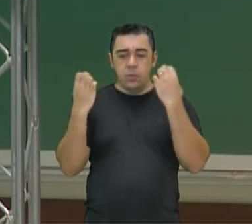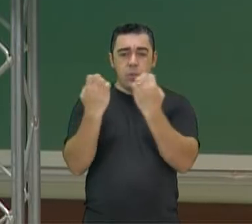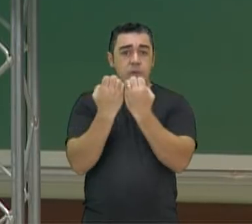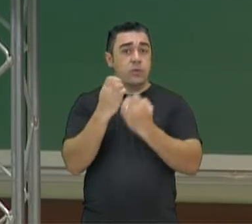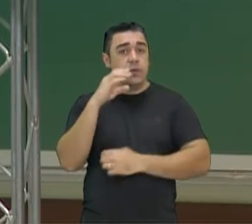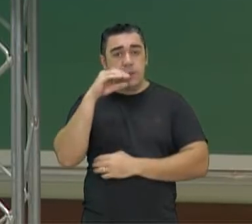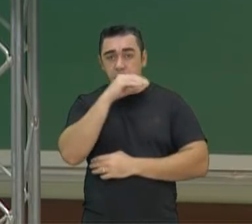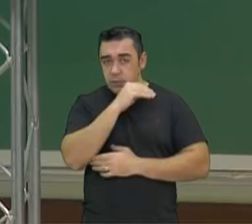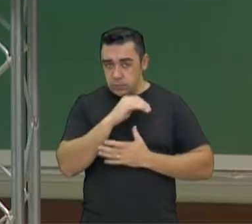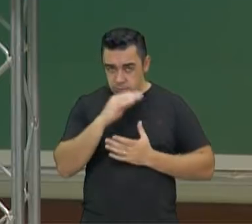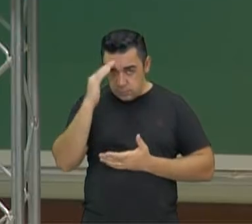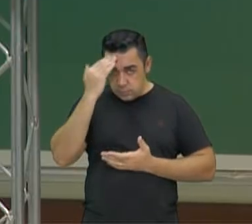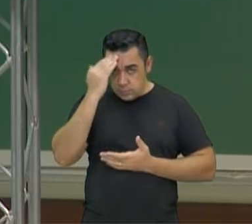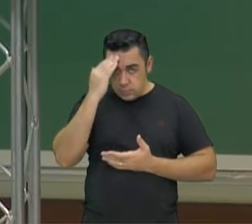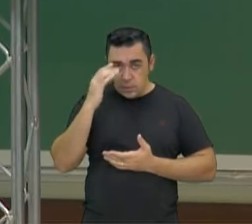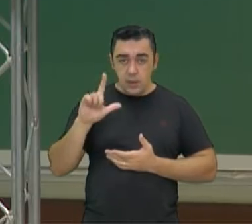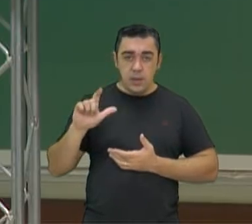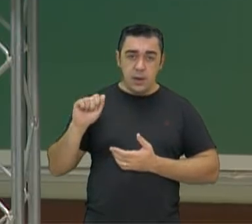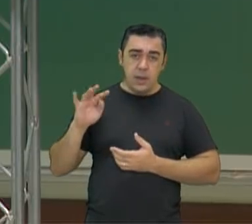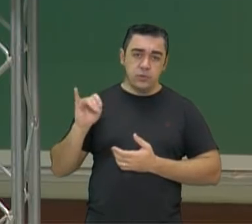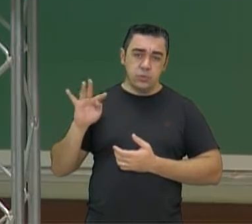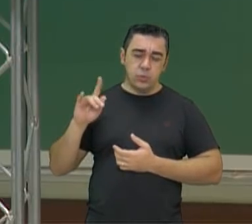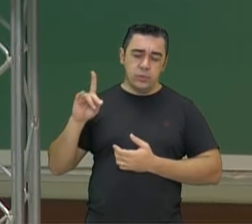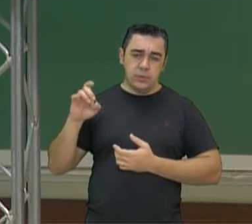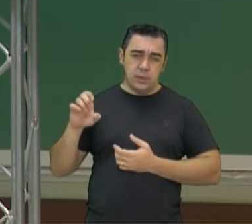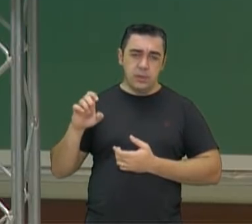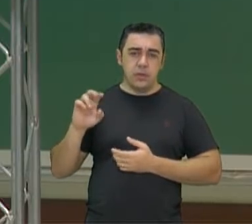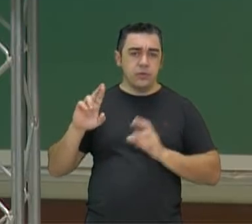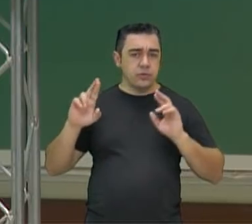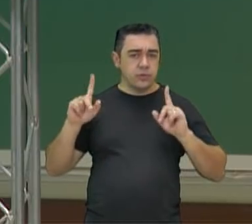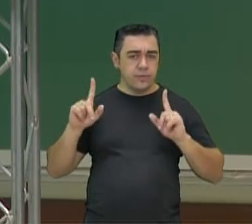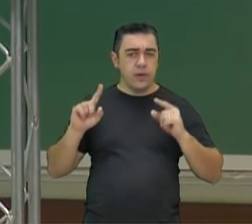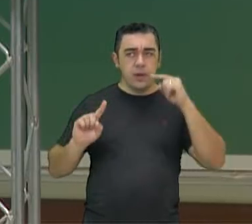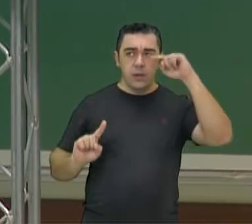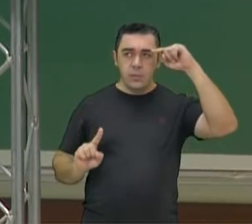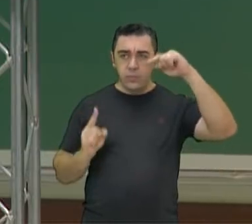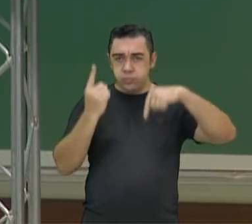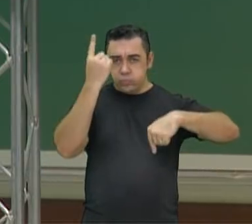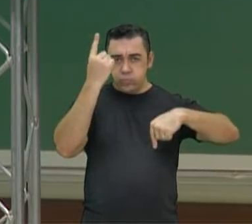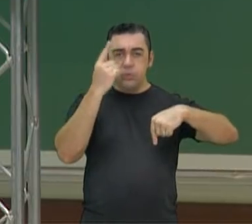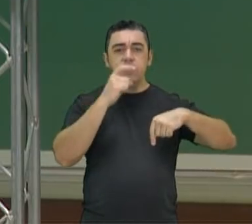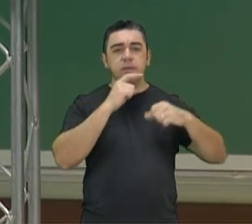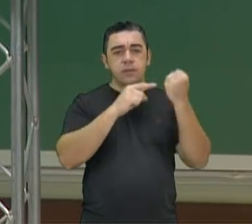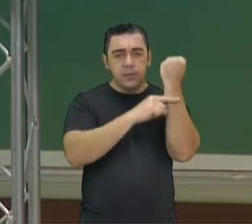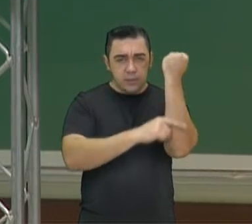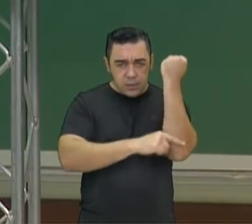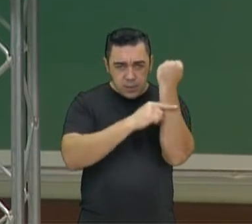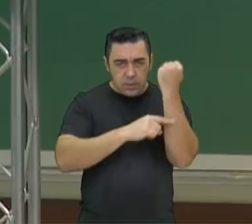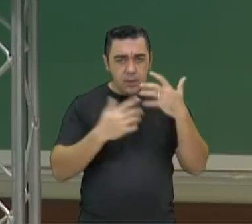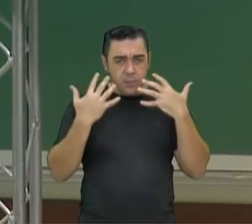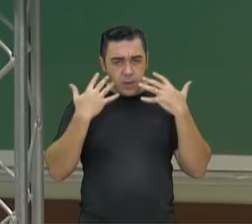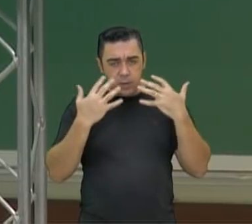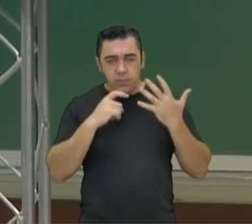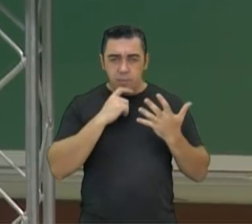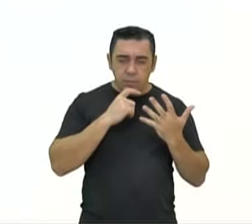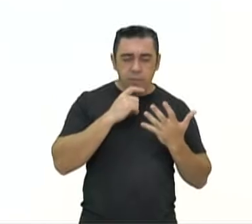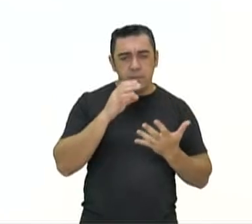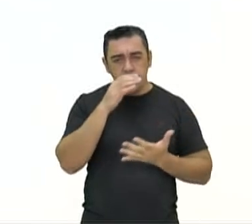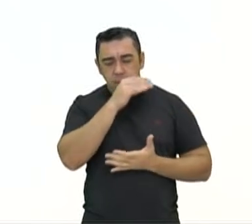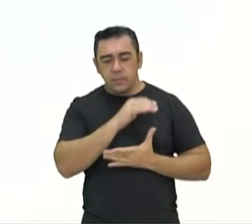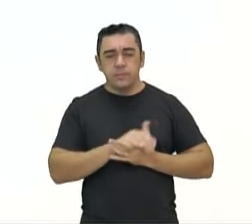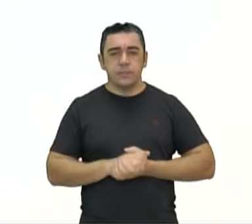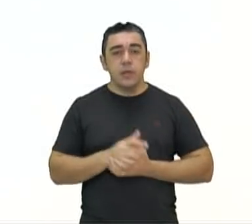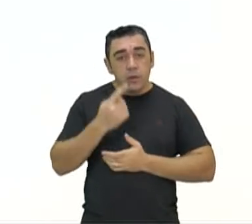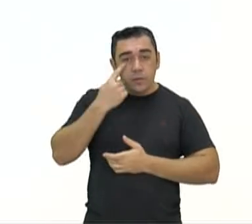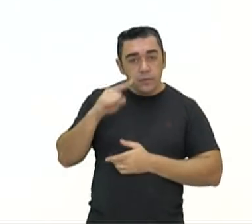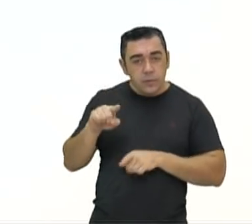latitude. A latitude é mesmo inversamente proporcional à temperatura. Legal. Também nós vimos naquela aula